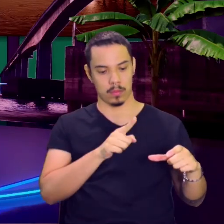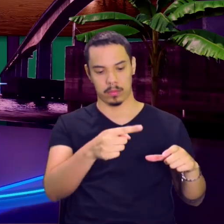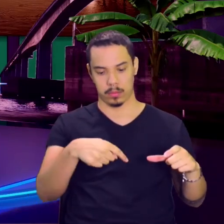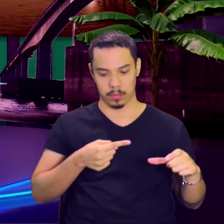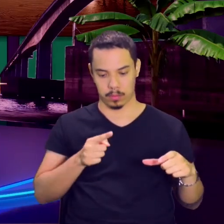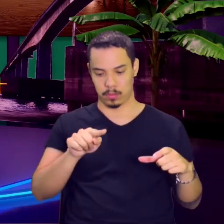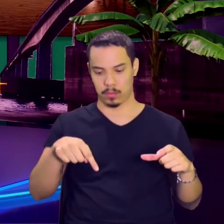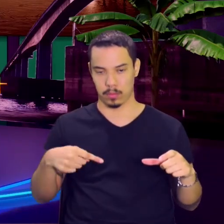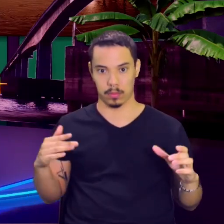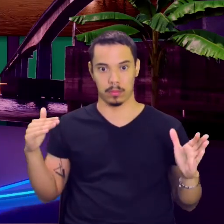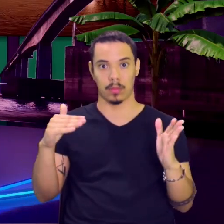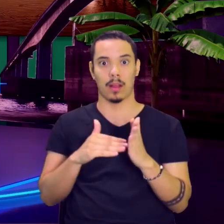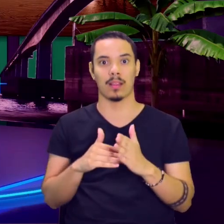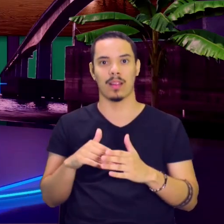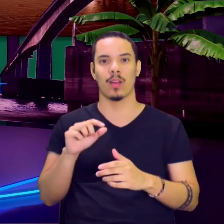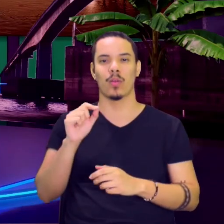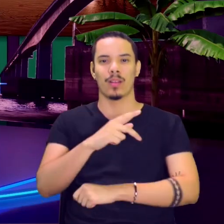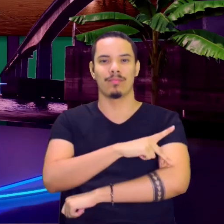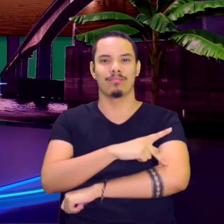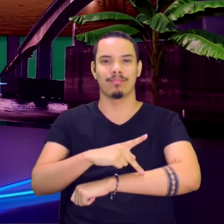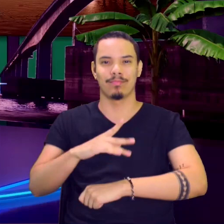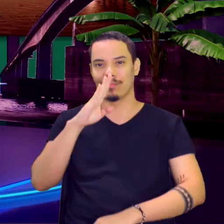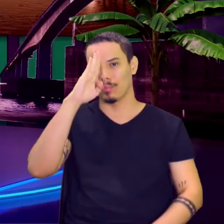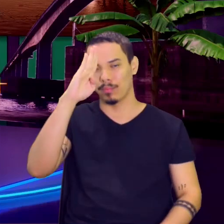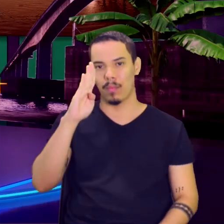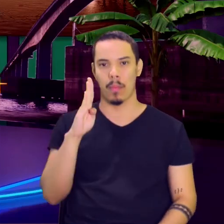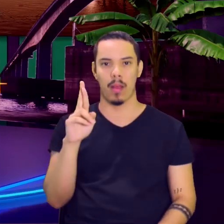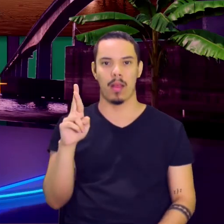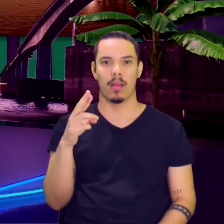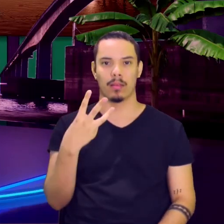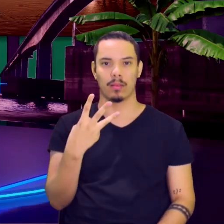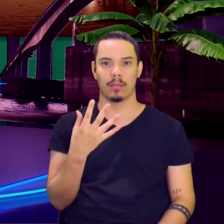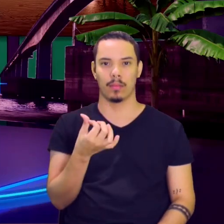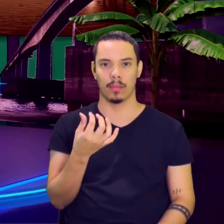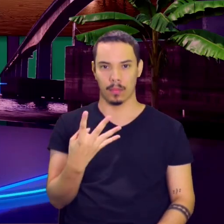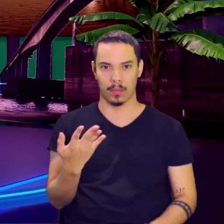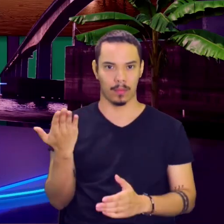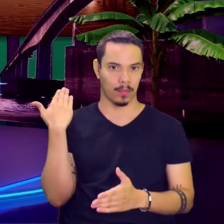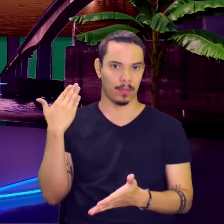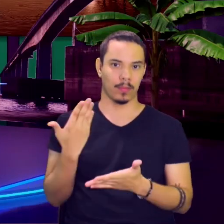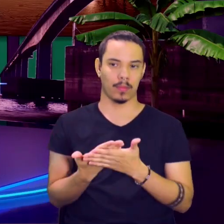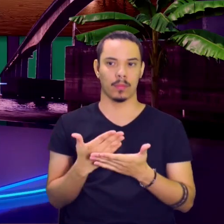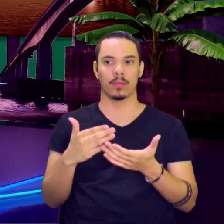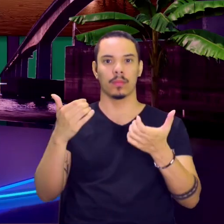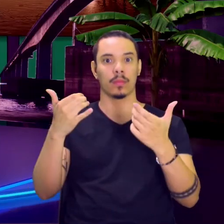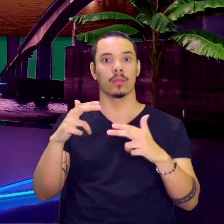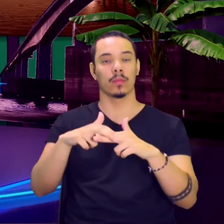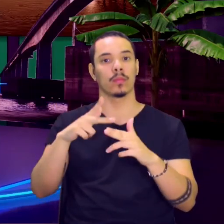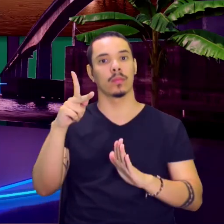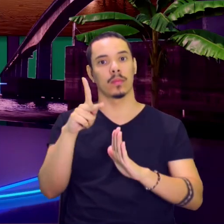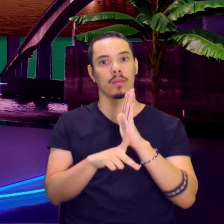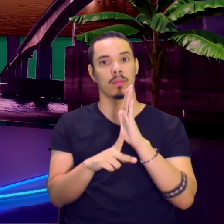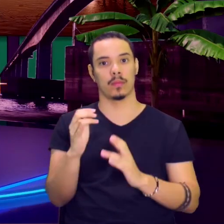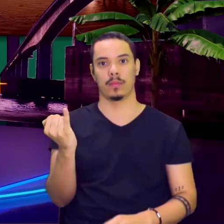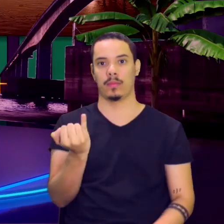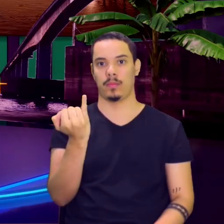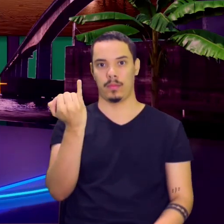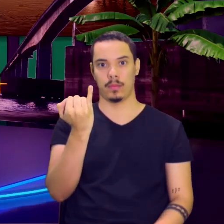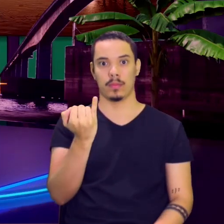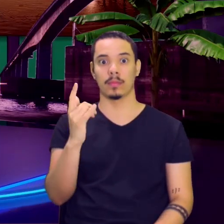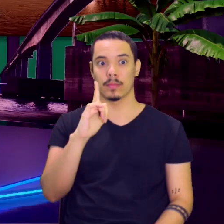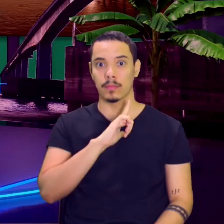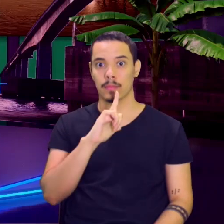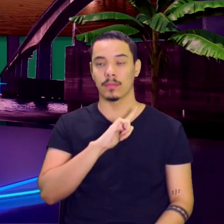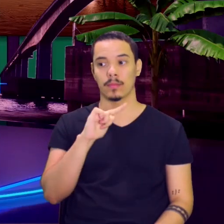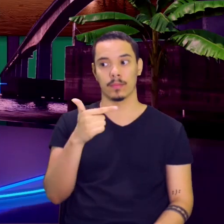chegam até a BR para escoar a produção. Isso é logística. É logística. Então, esses projetos foram importantes, são importantes. Hoje tem outros projetos